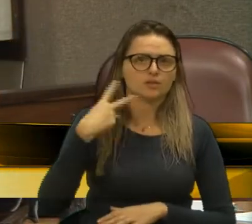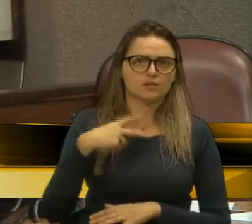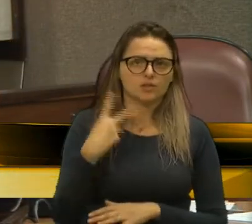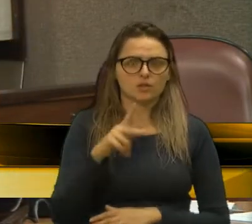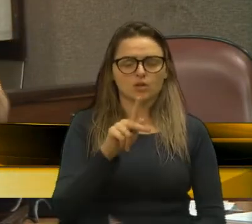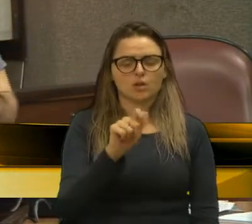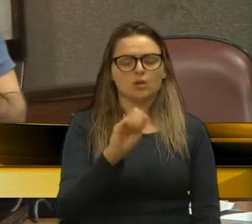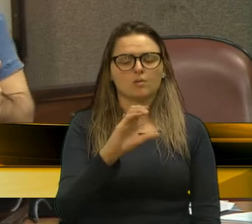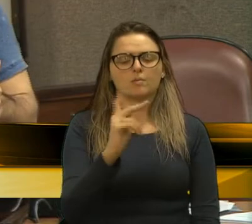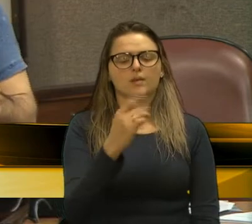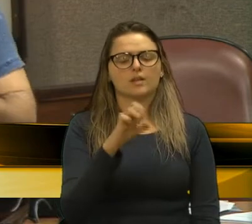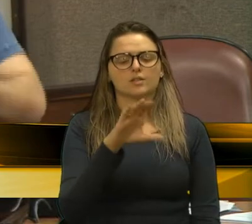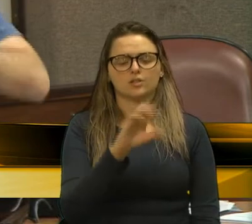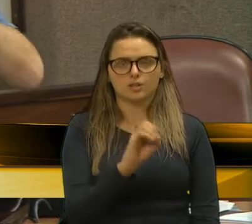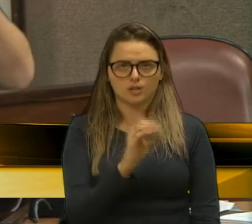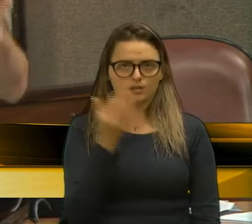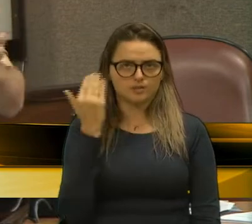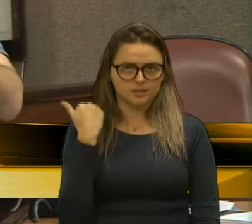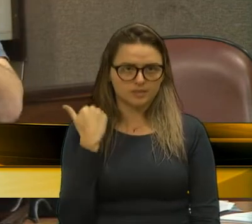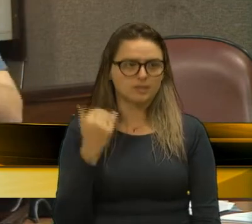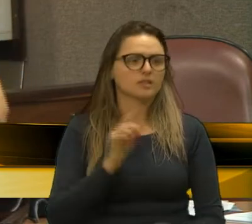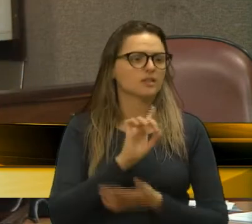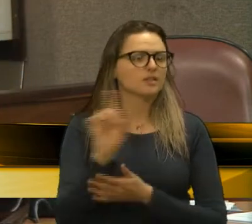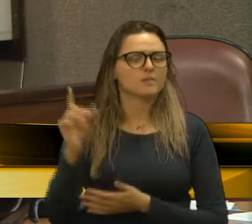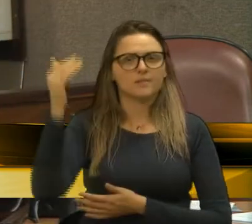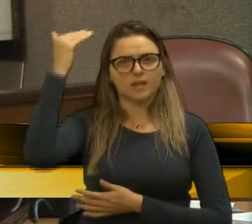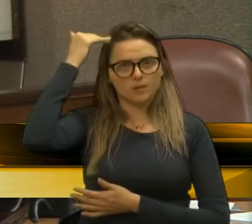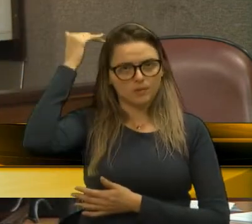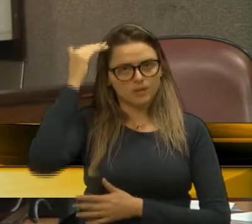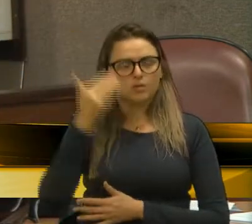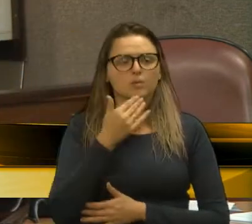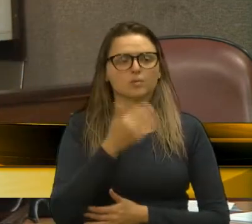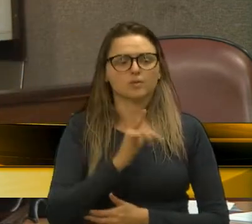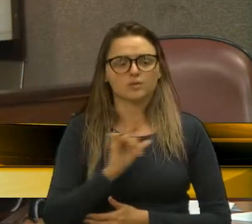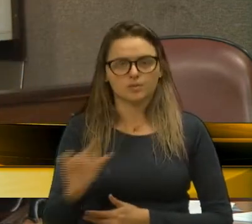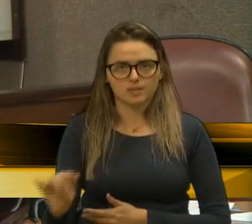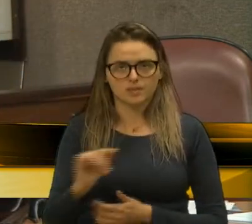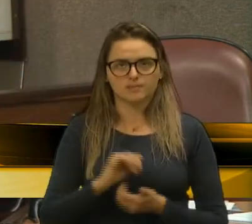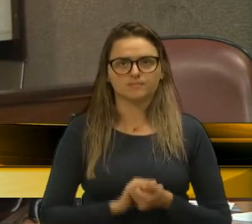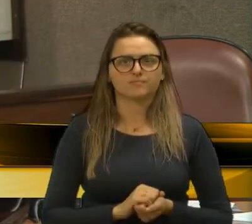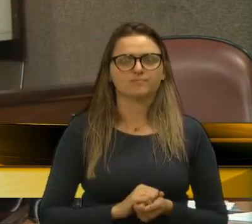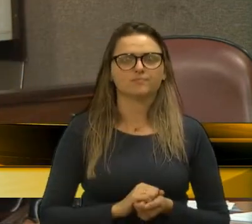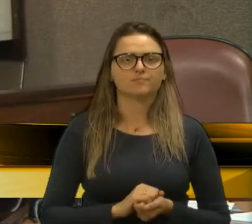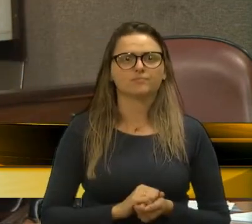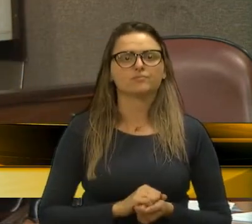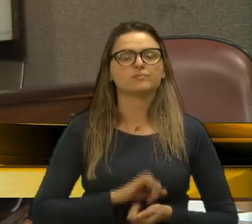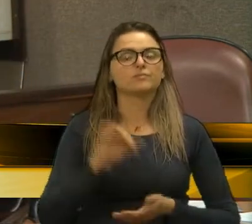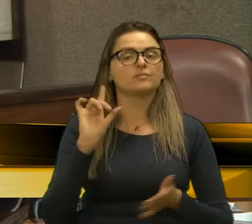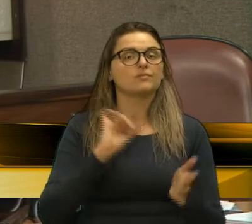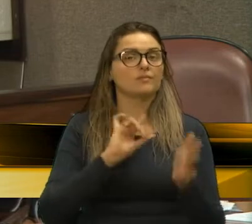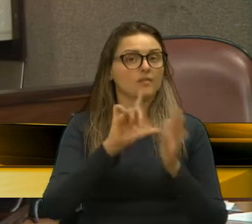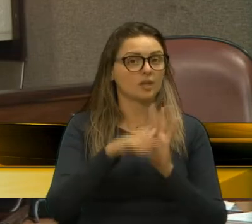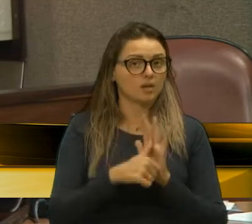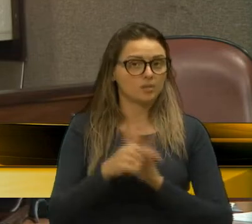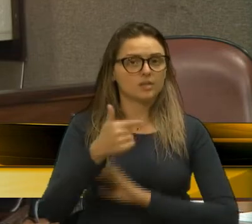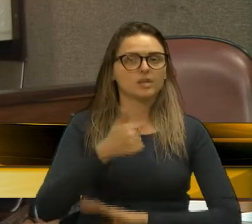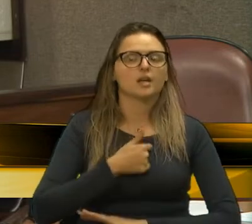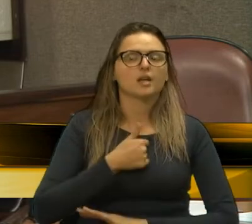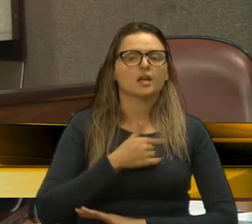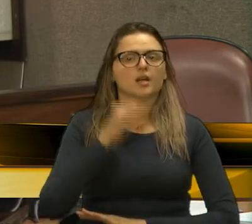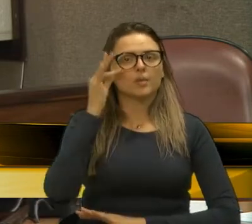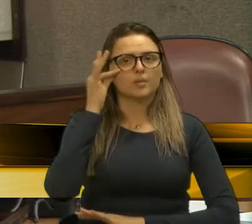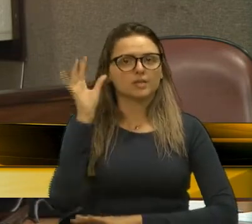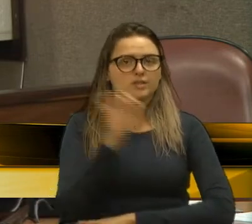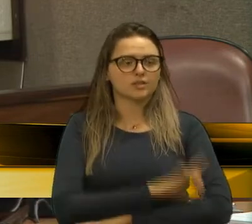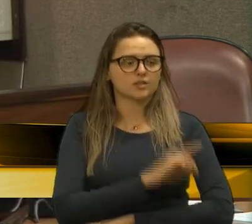época não aguentou pediu para sair aí então eu estava presente no dia 2 de maio